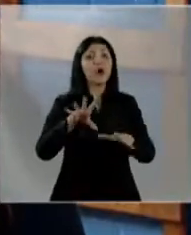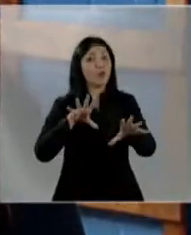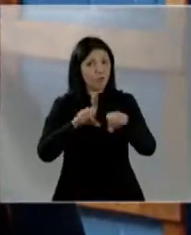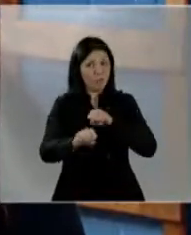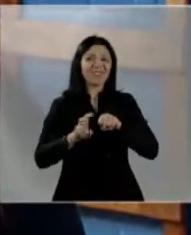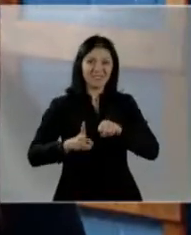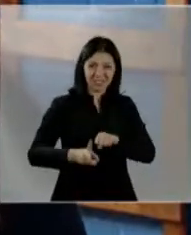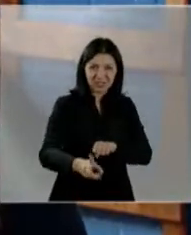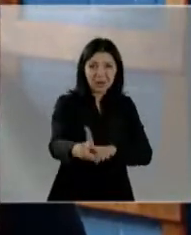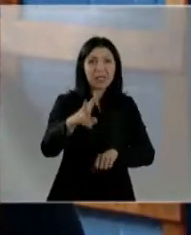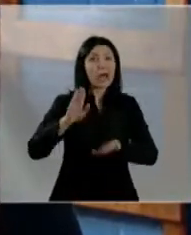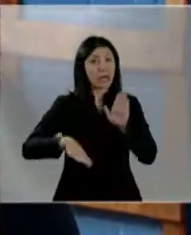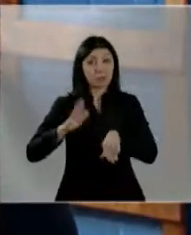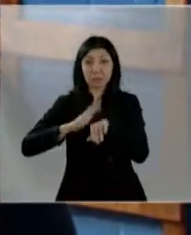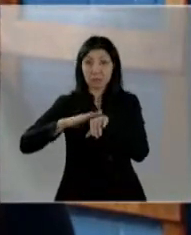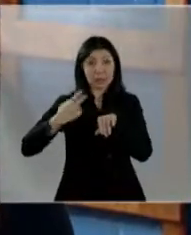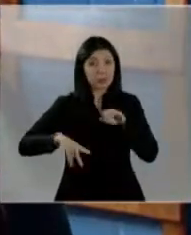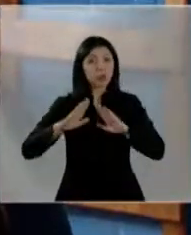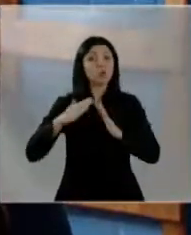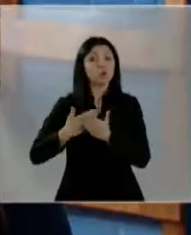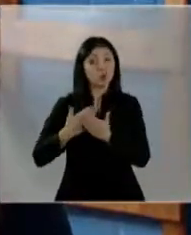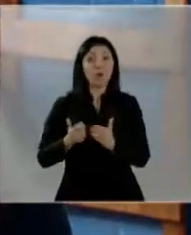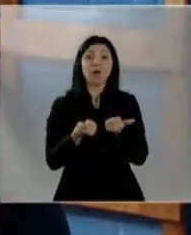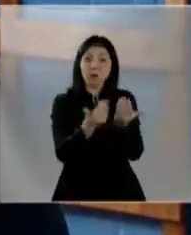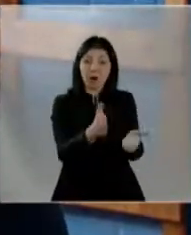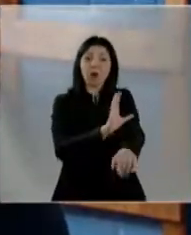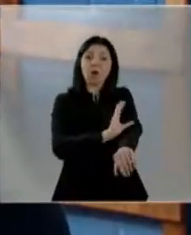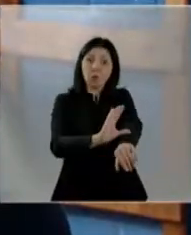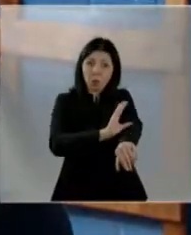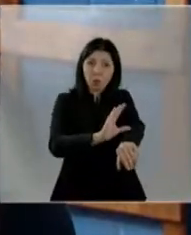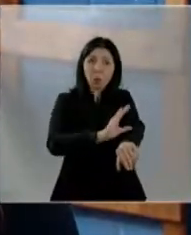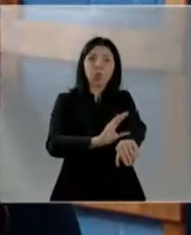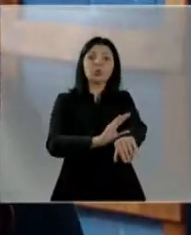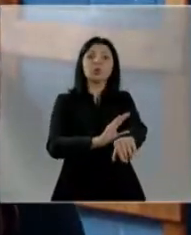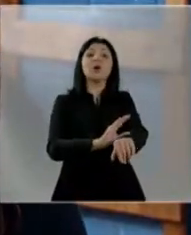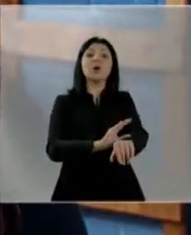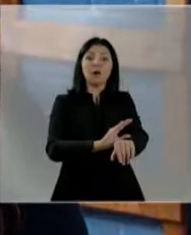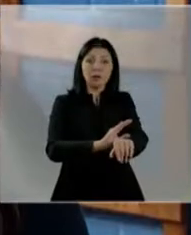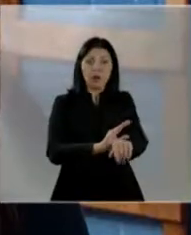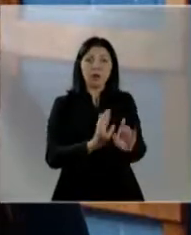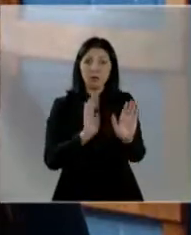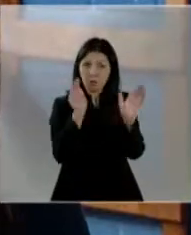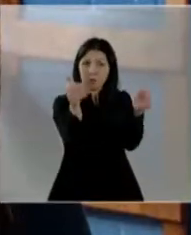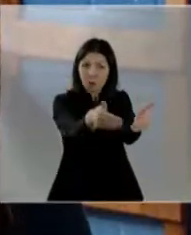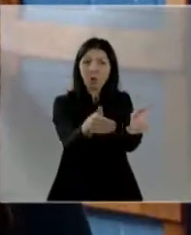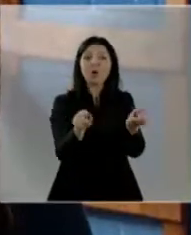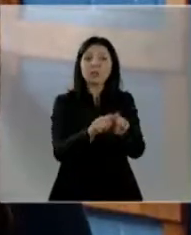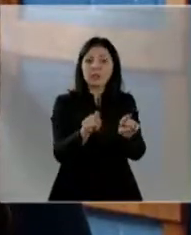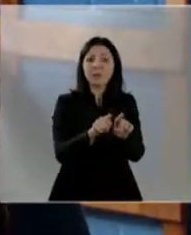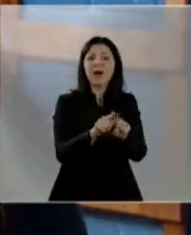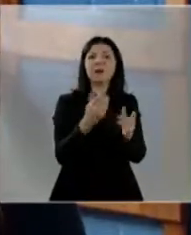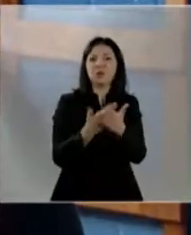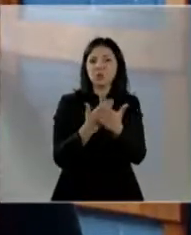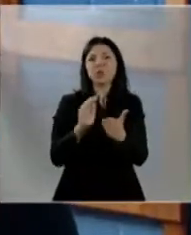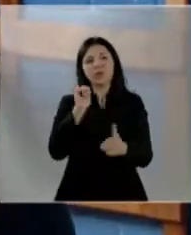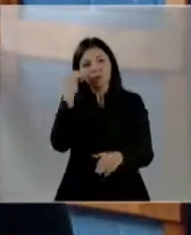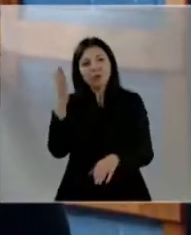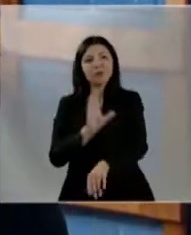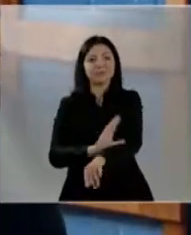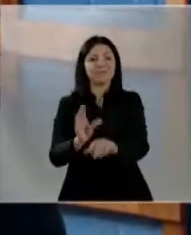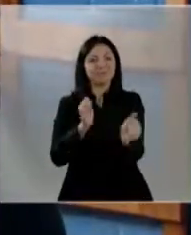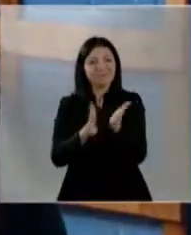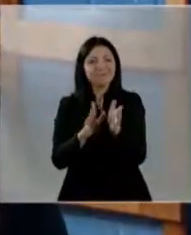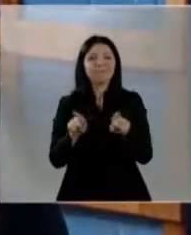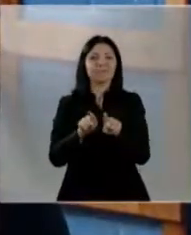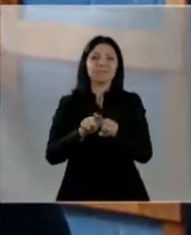muitas promovidas pela própria escola, né, cursos promovidos pela escola, e também eles passam por cursos de Libras,